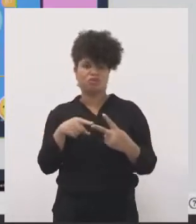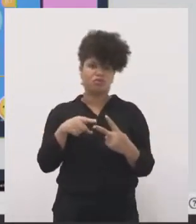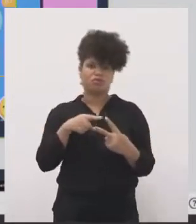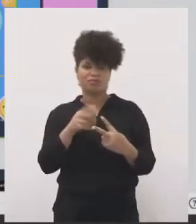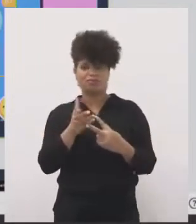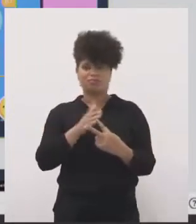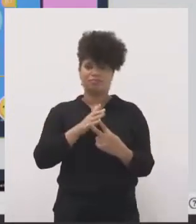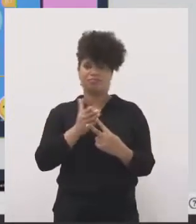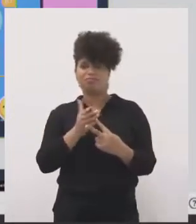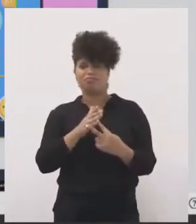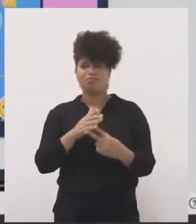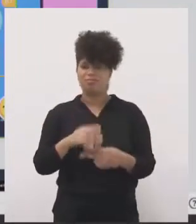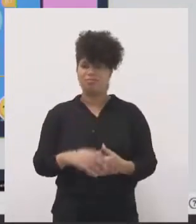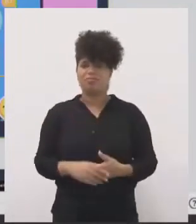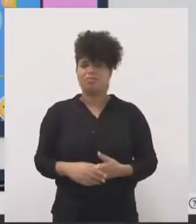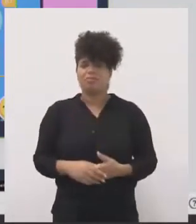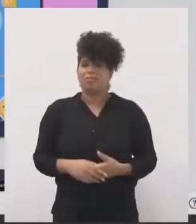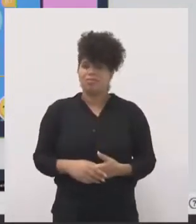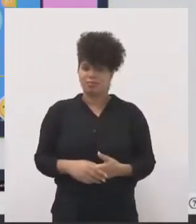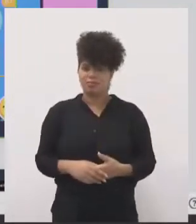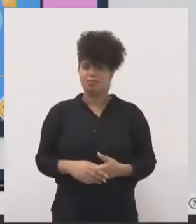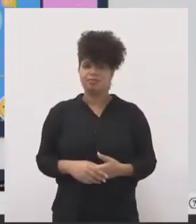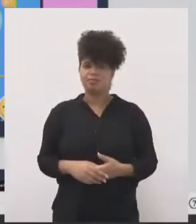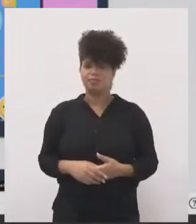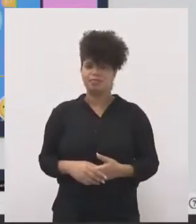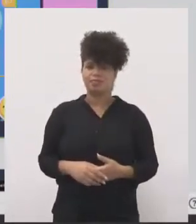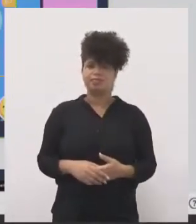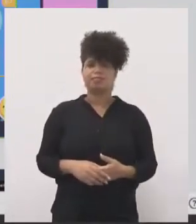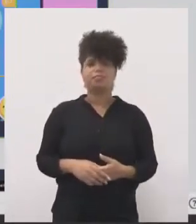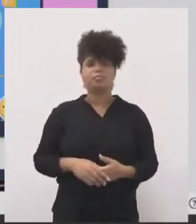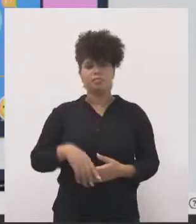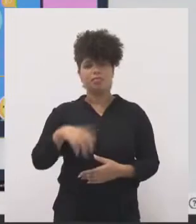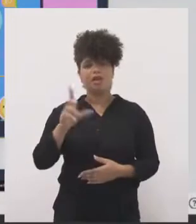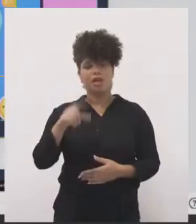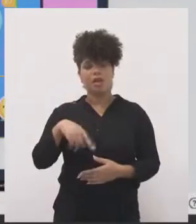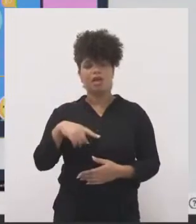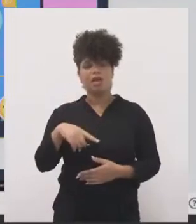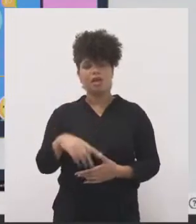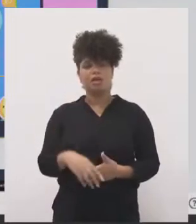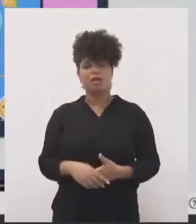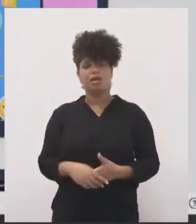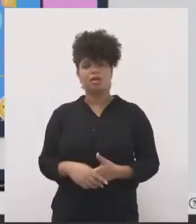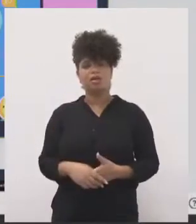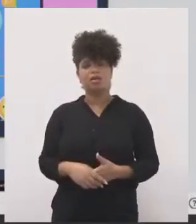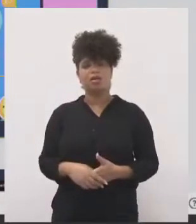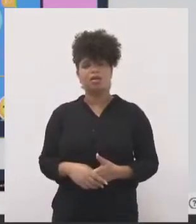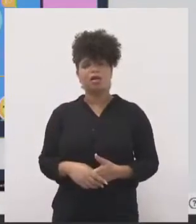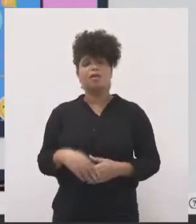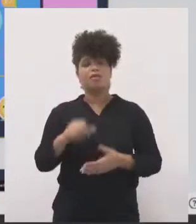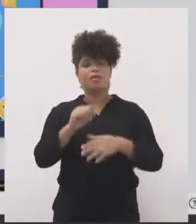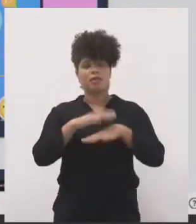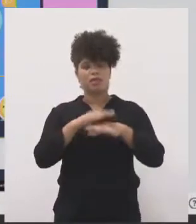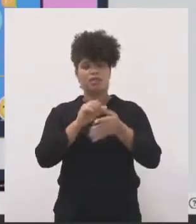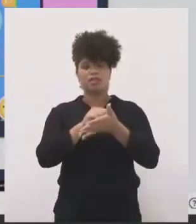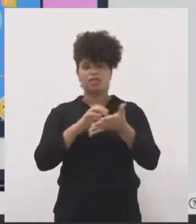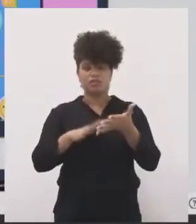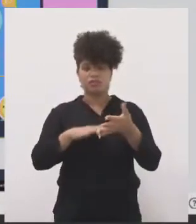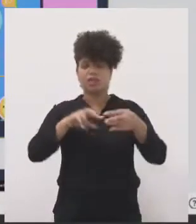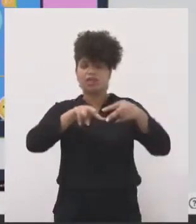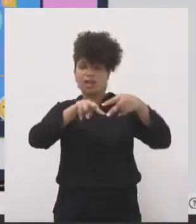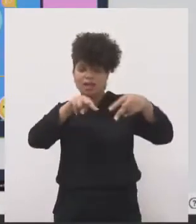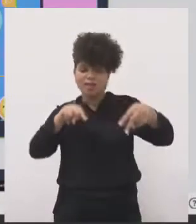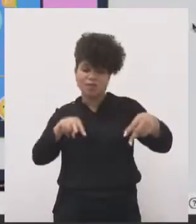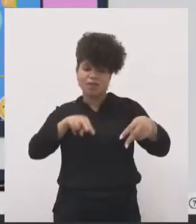bem delicado. Então, essa é uma forma também de repente, fazer atividades